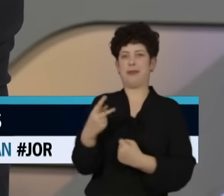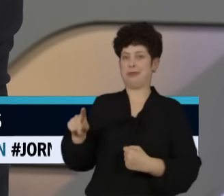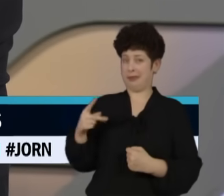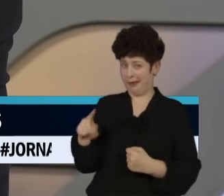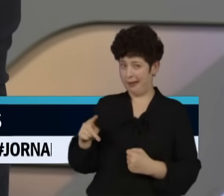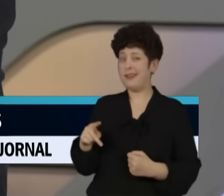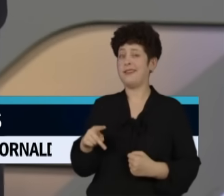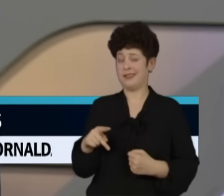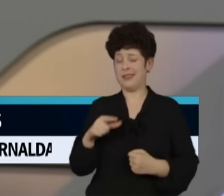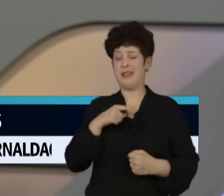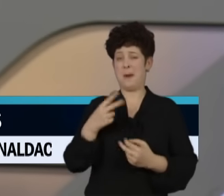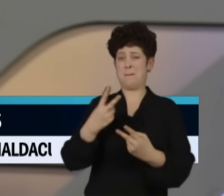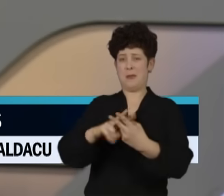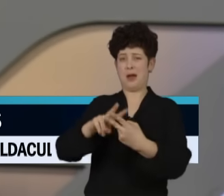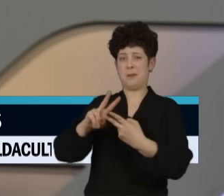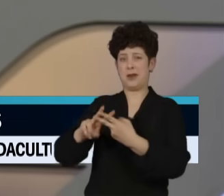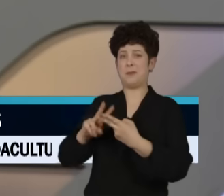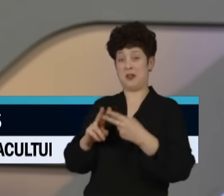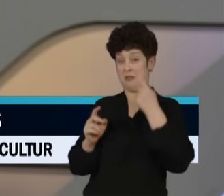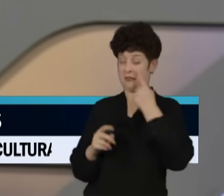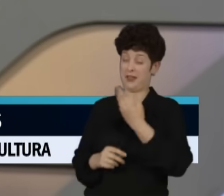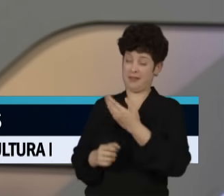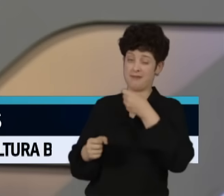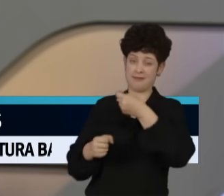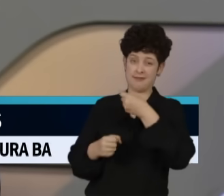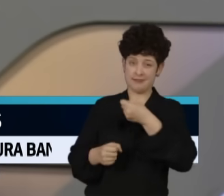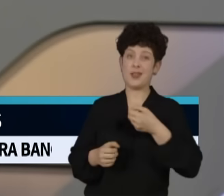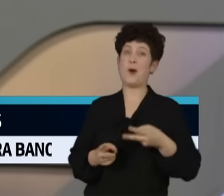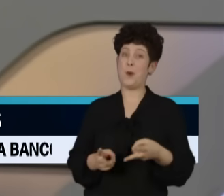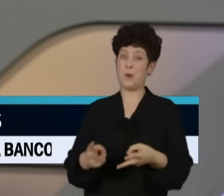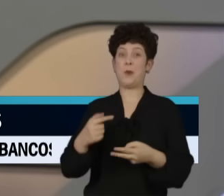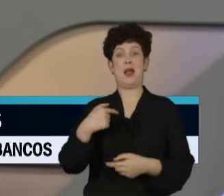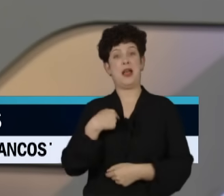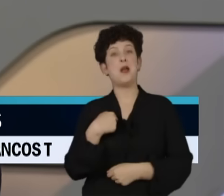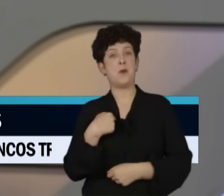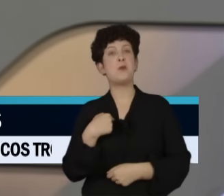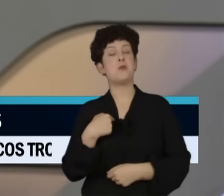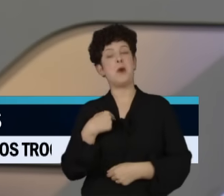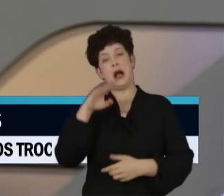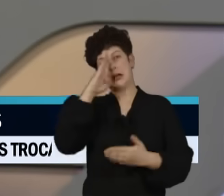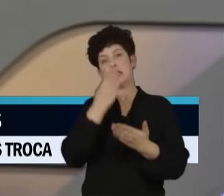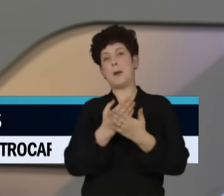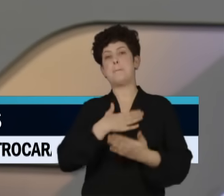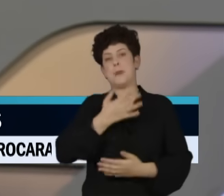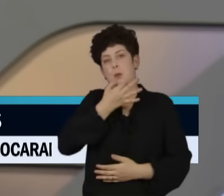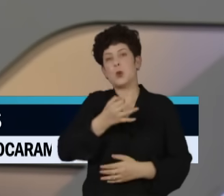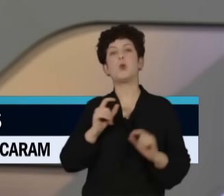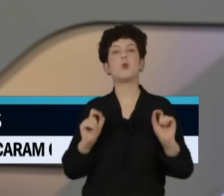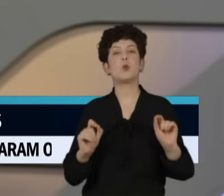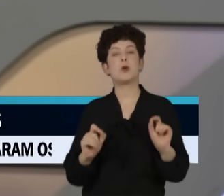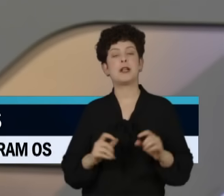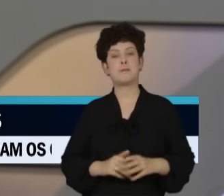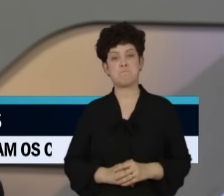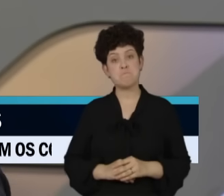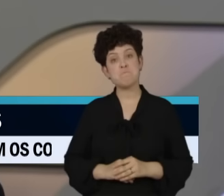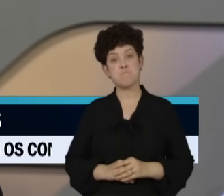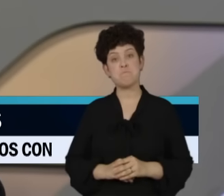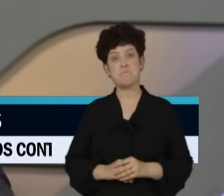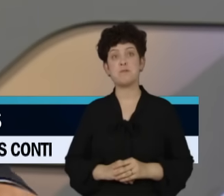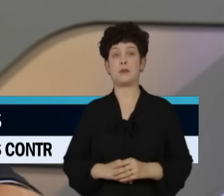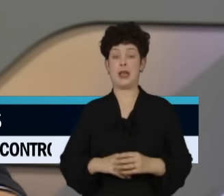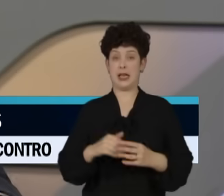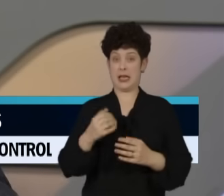como vocês viram aí pela reportagem. Então existe, continua, eu eu sustento a minha opinião de que eh